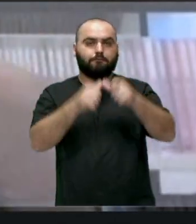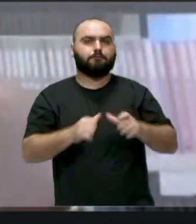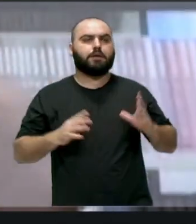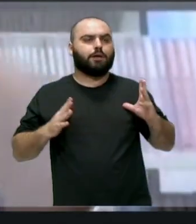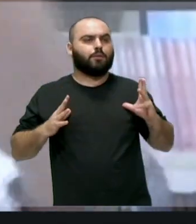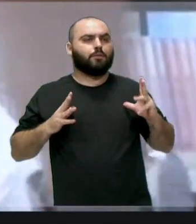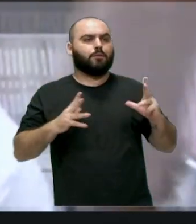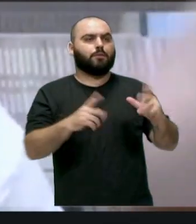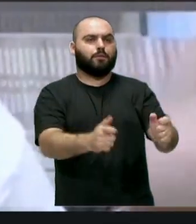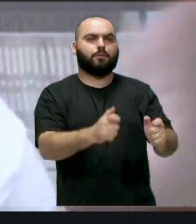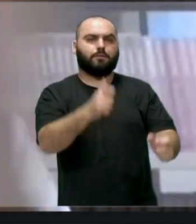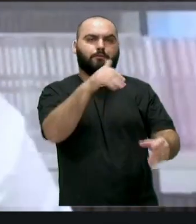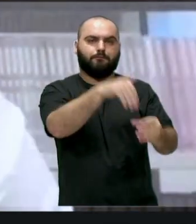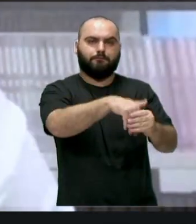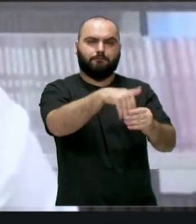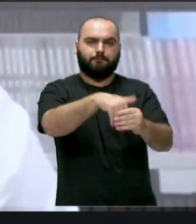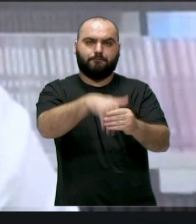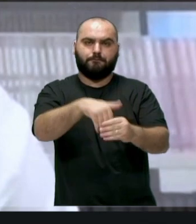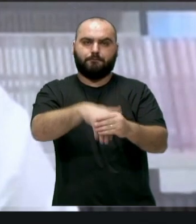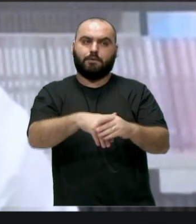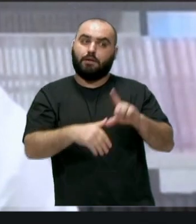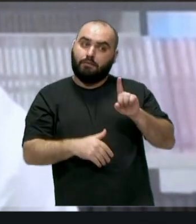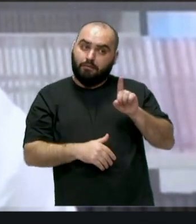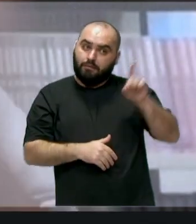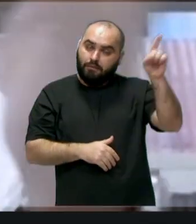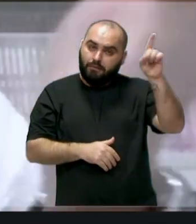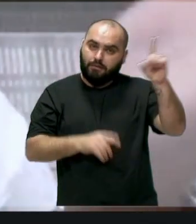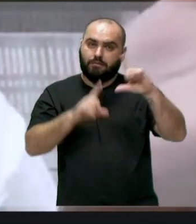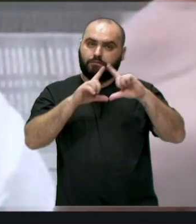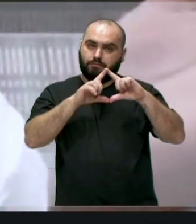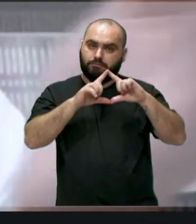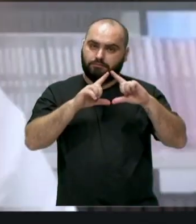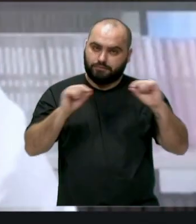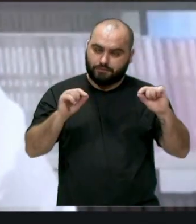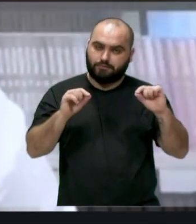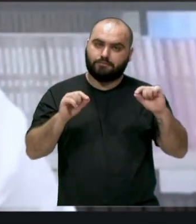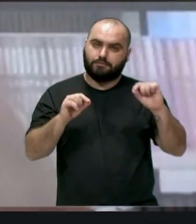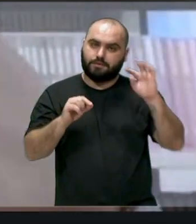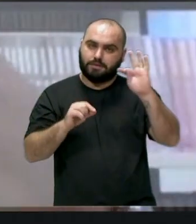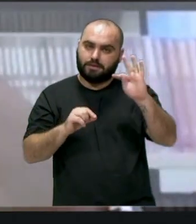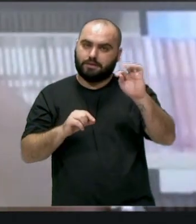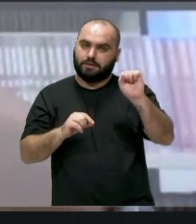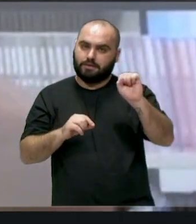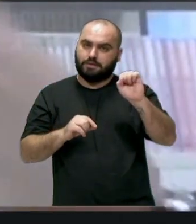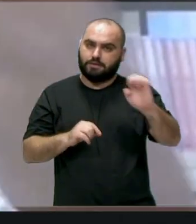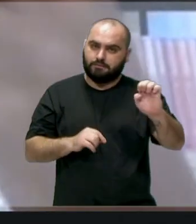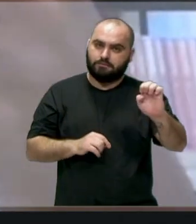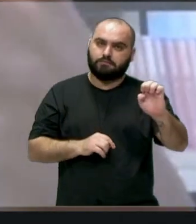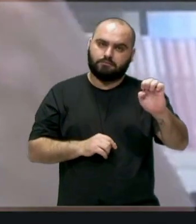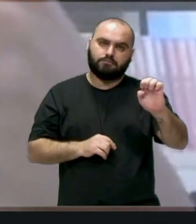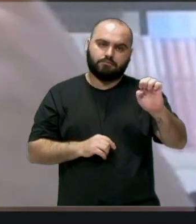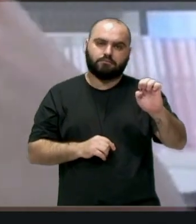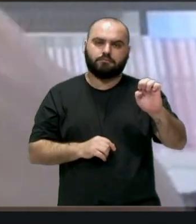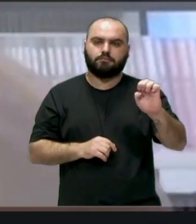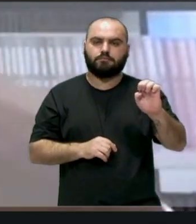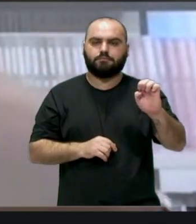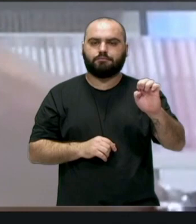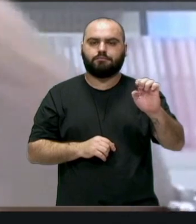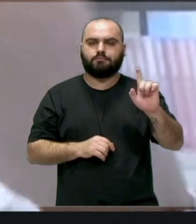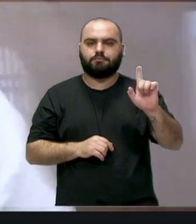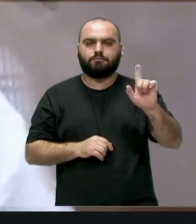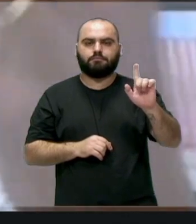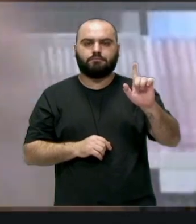toda a apuração, a divulgação de votos lá pelo Tribunal Superior Eleitoral, No conforme DivulgaCand. foi